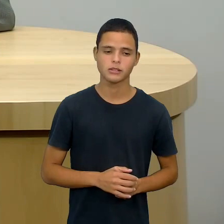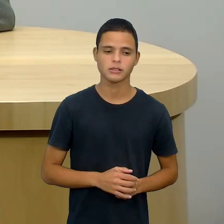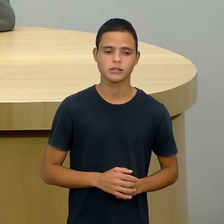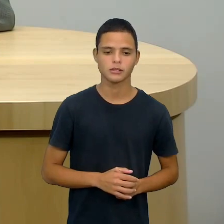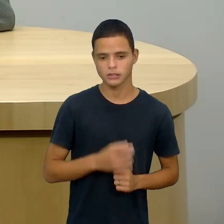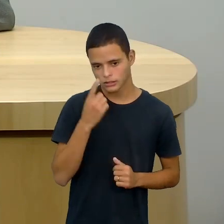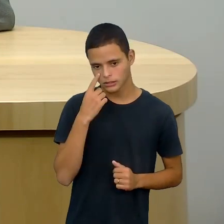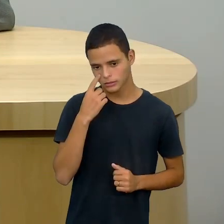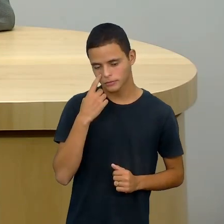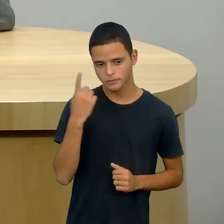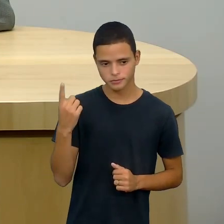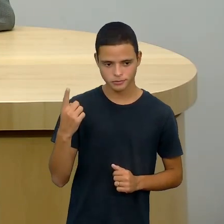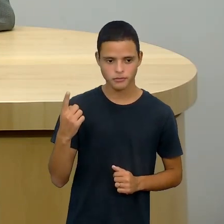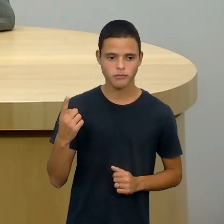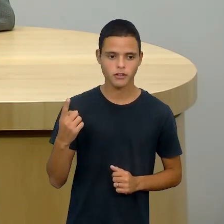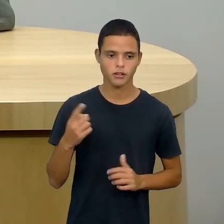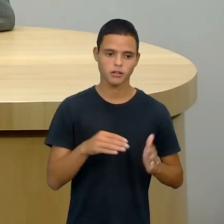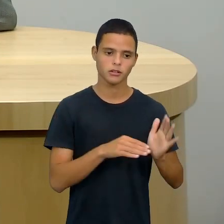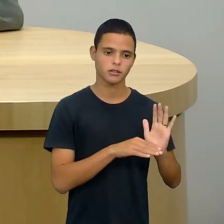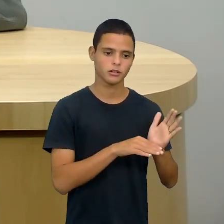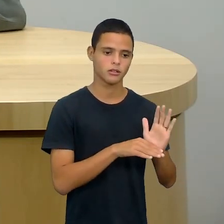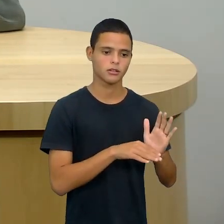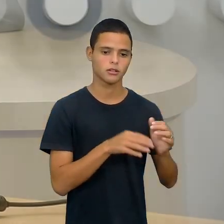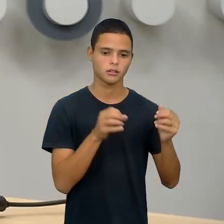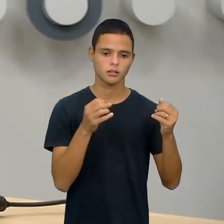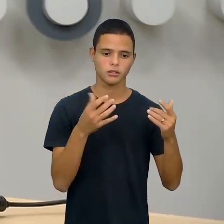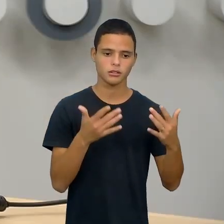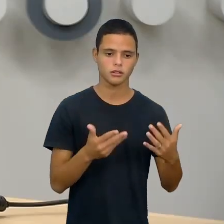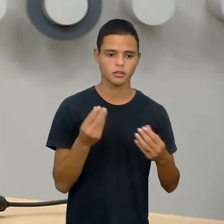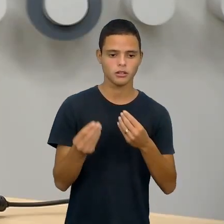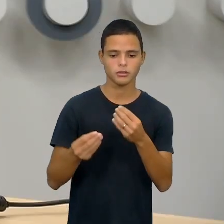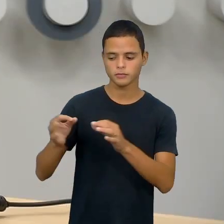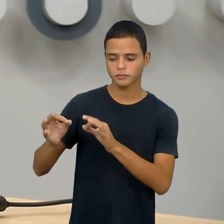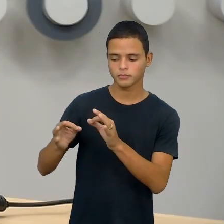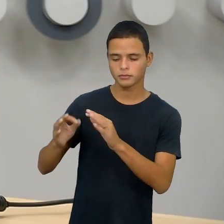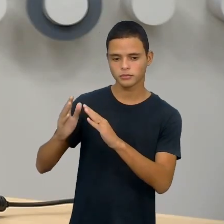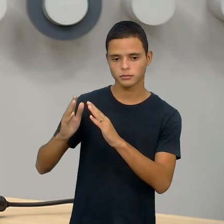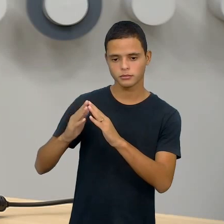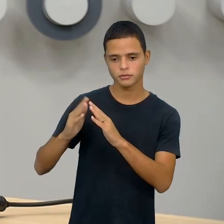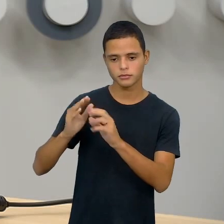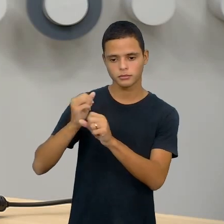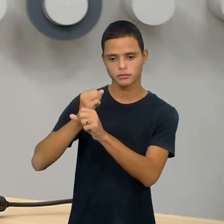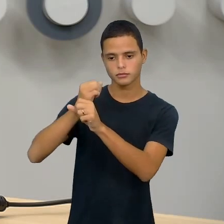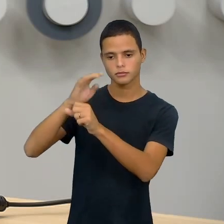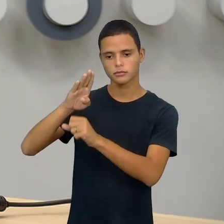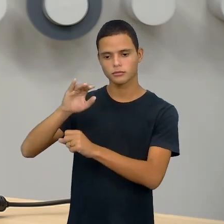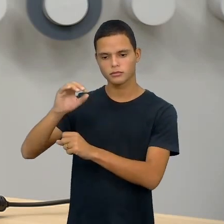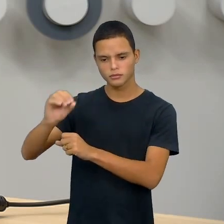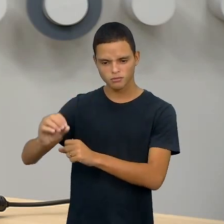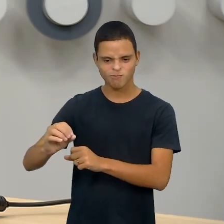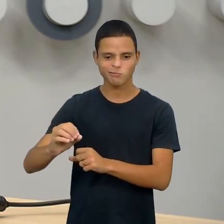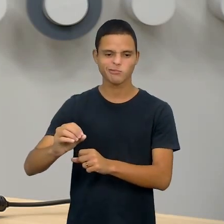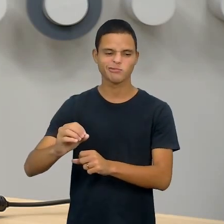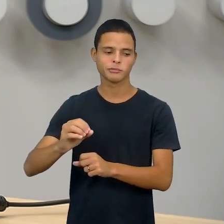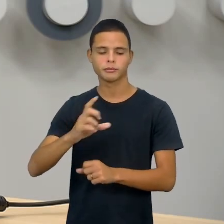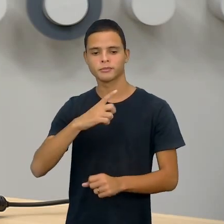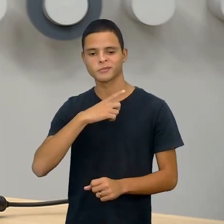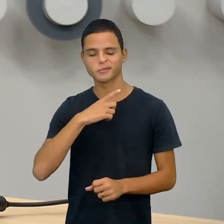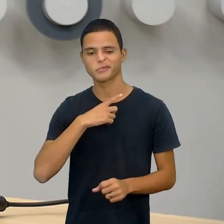Então, Terezinha, você viu? O vídeo então mostrou como que foi planejada, né, a bioconstrução, que considerou